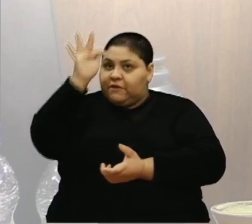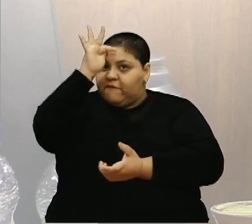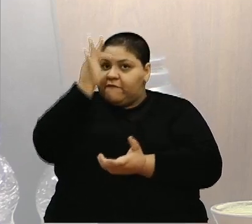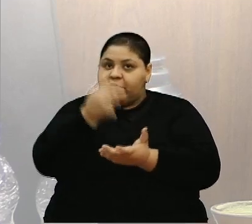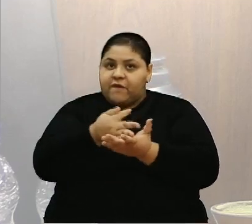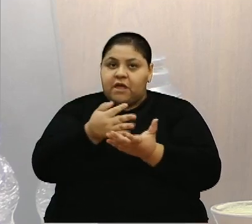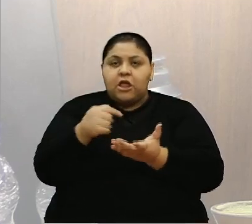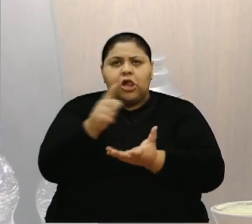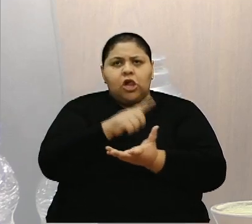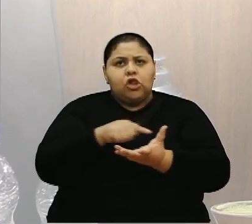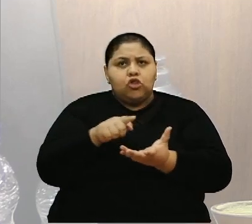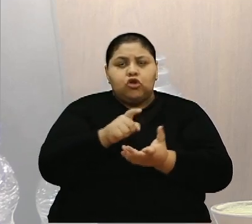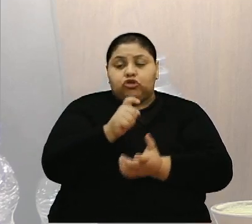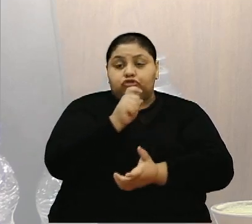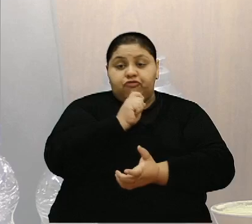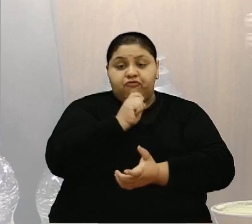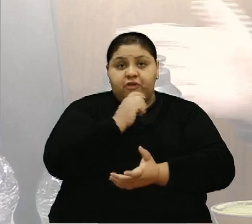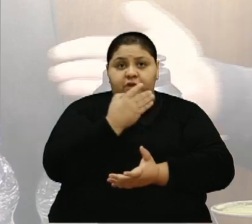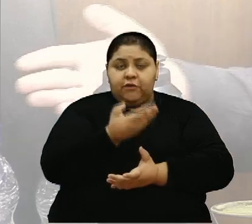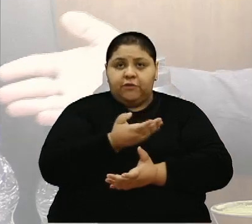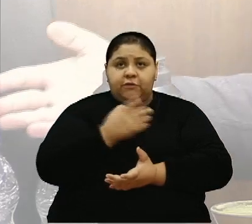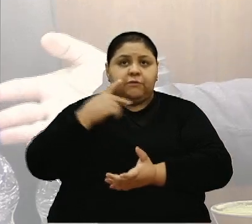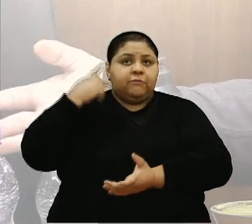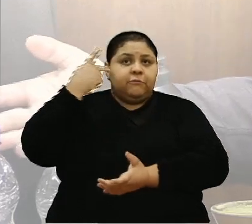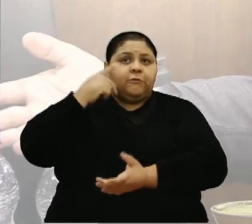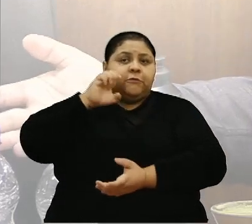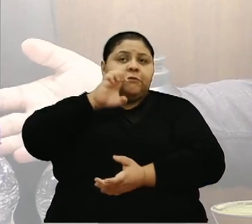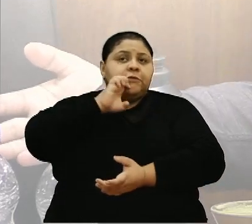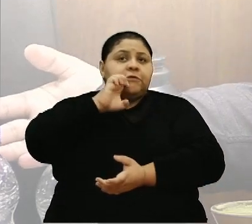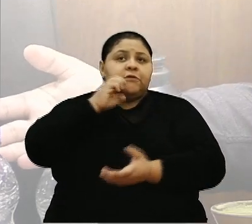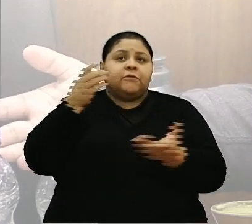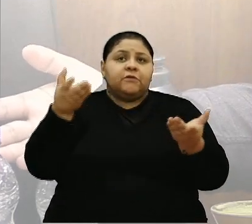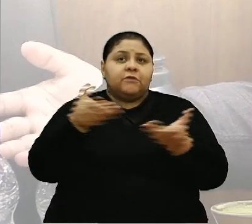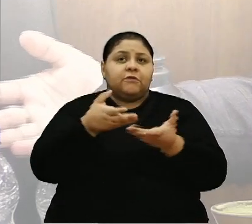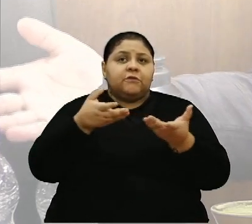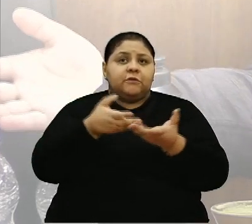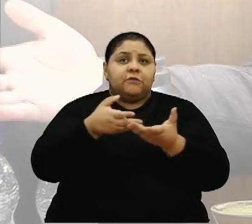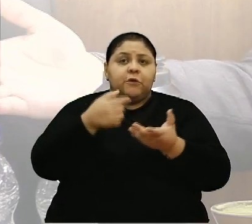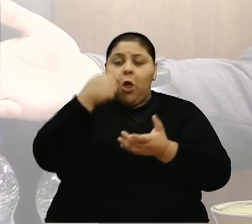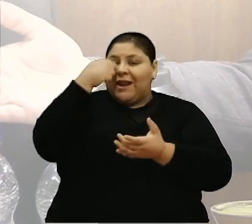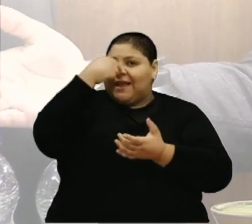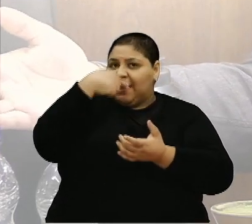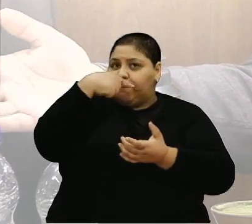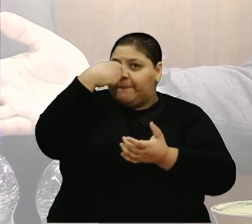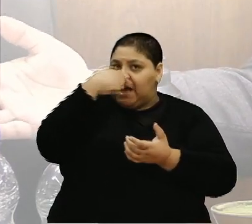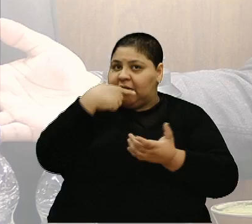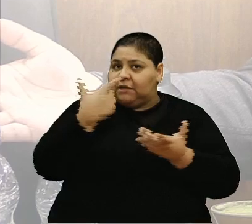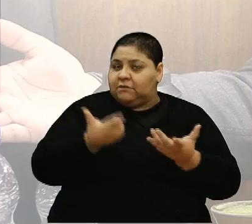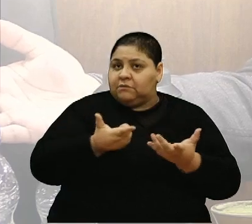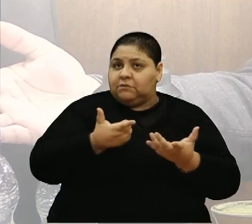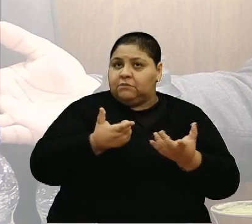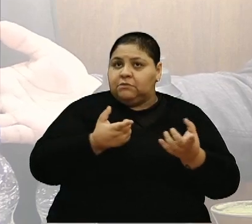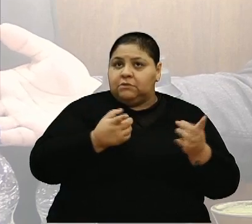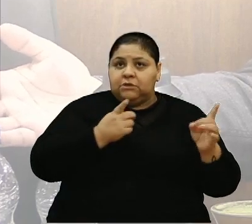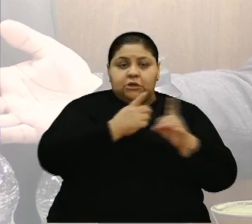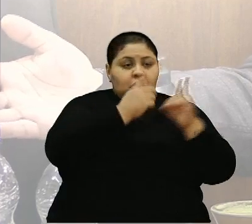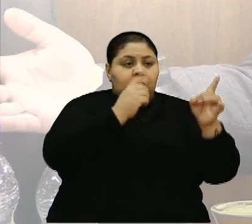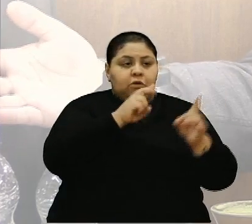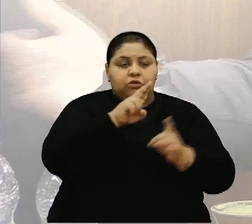Nós estamos no inverno, vereadora Estela agora tá gripada, me disse, foi tentar uma consulta na